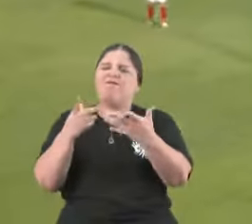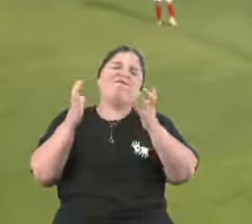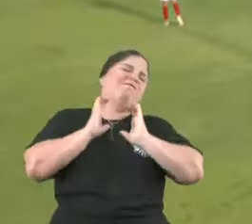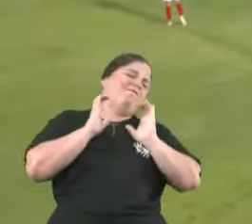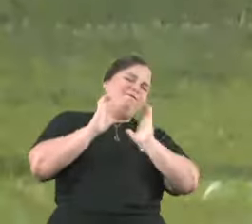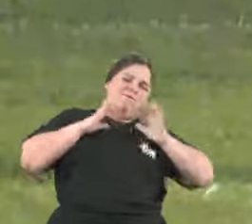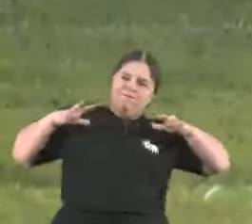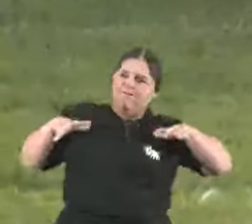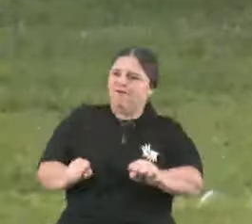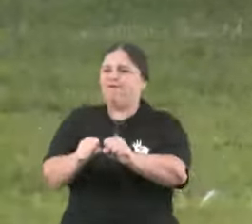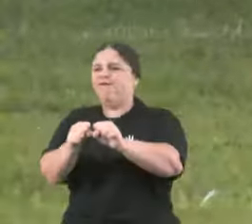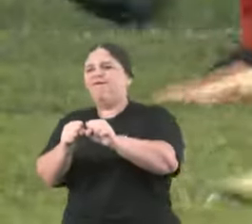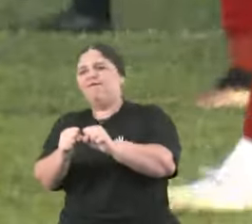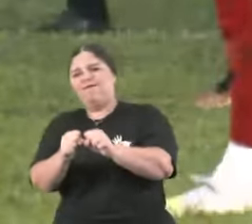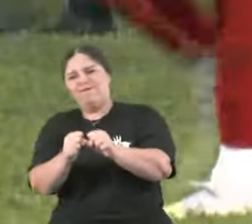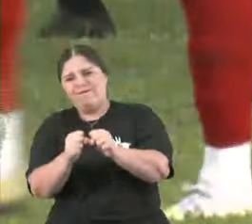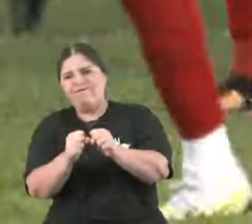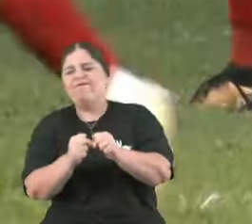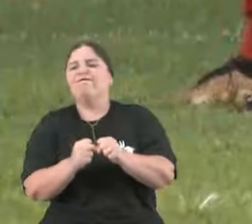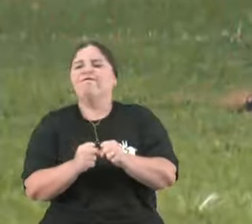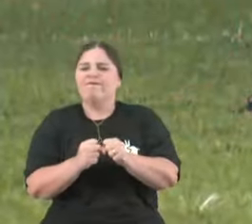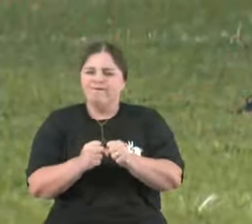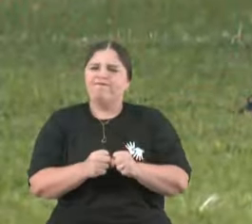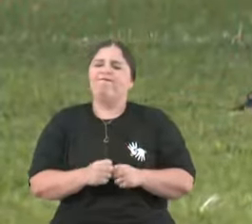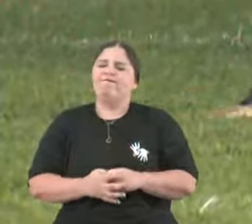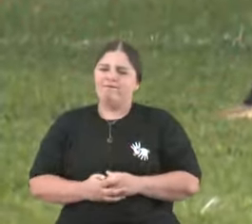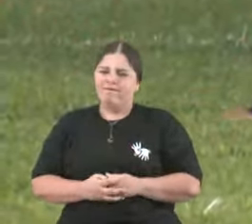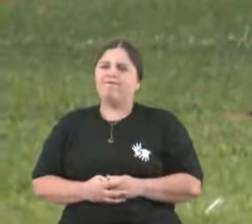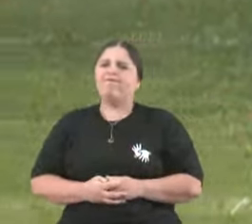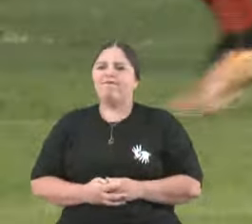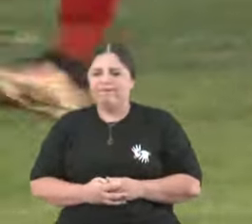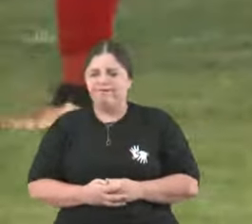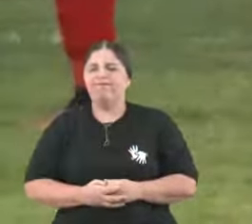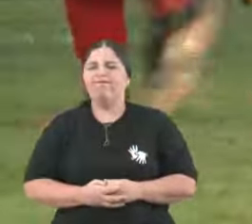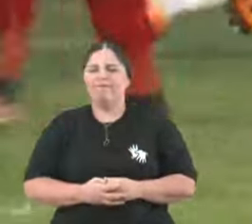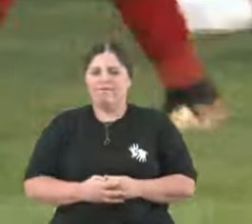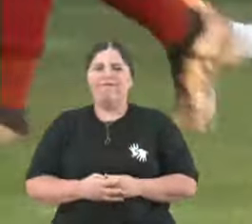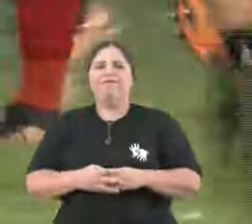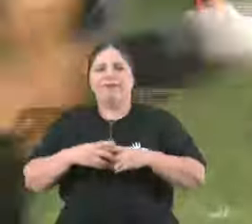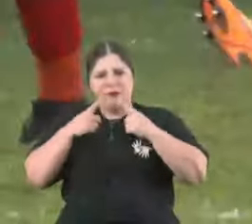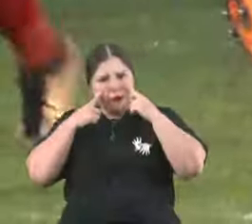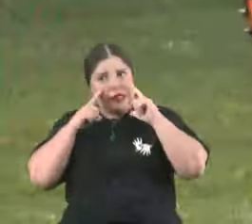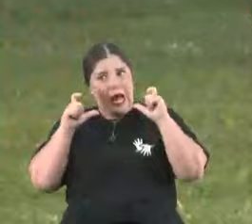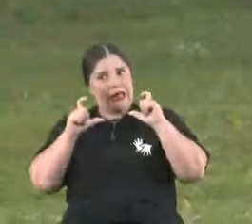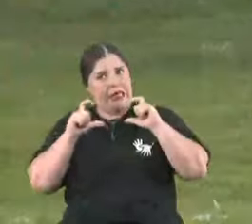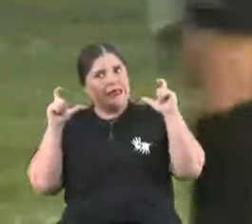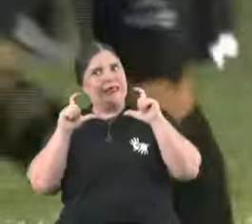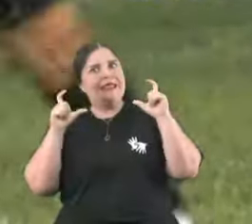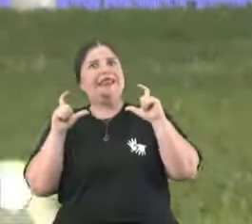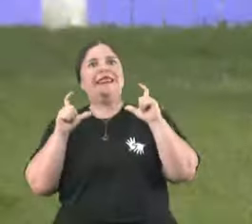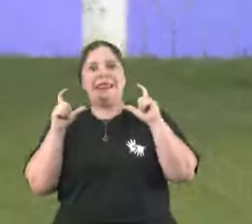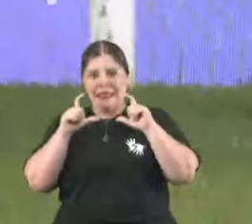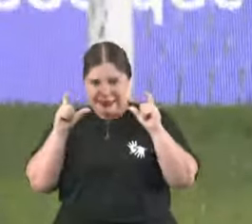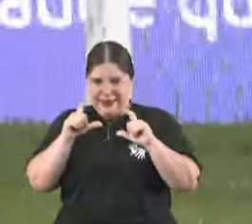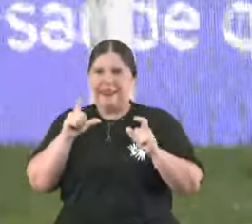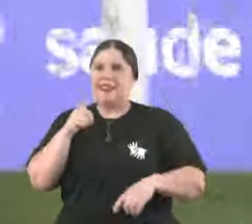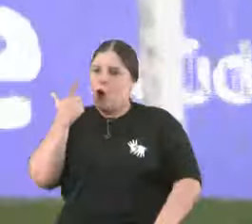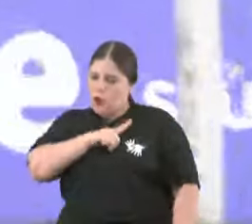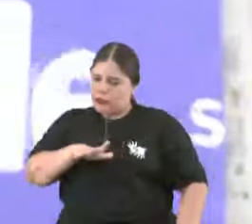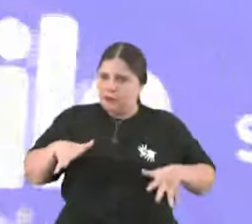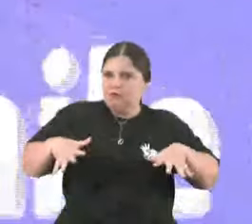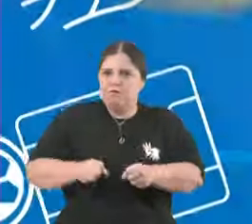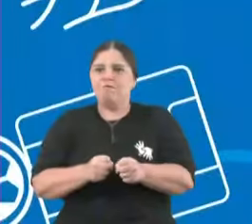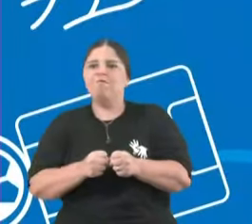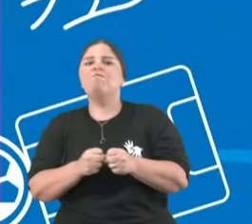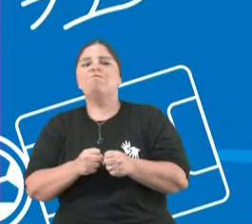desvio de Dira, tanta antecipação. Mas estava ligado o Matheus Albino. Sai, cata, não dá troco. Fica com ela o arqueiro do